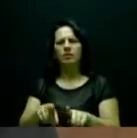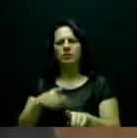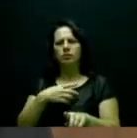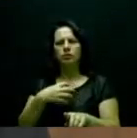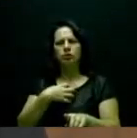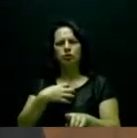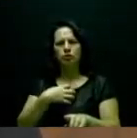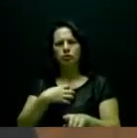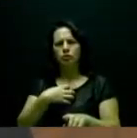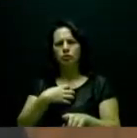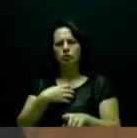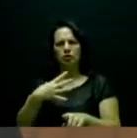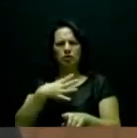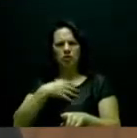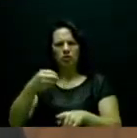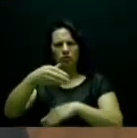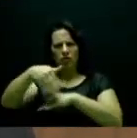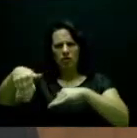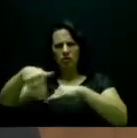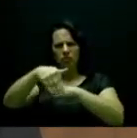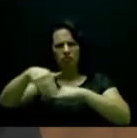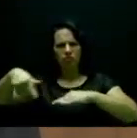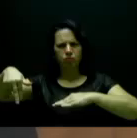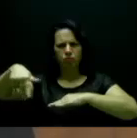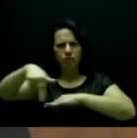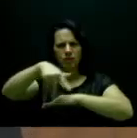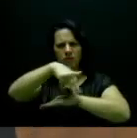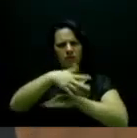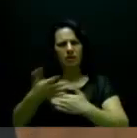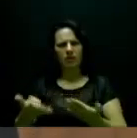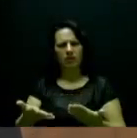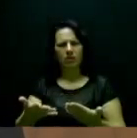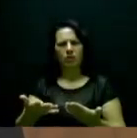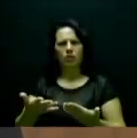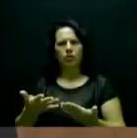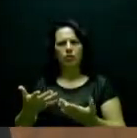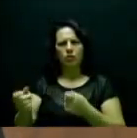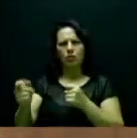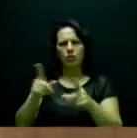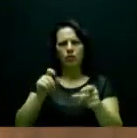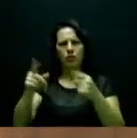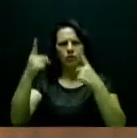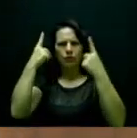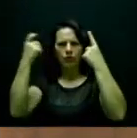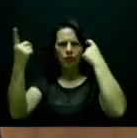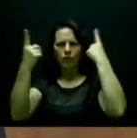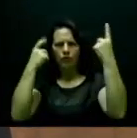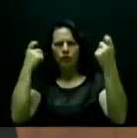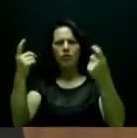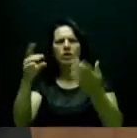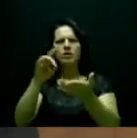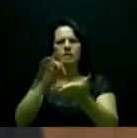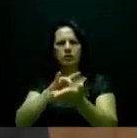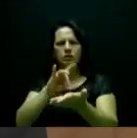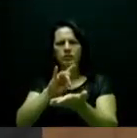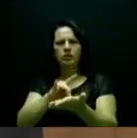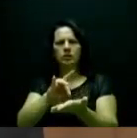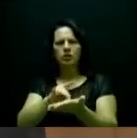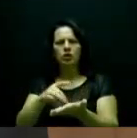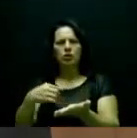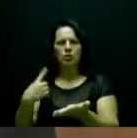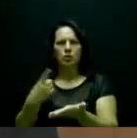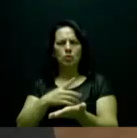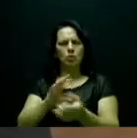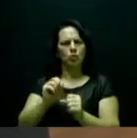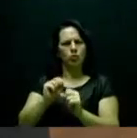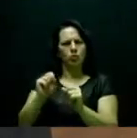né, o seu filho passa por aqui. Então foram ameaças violentas, né, onde atinge o seio da família, né? Nós não somos nenhum